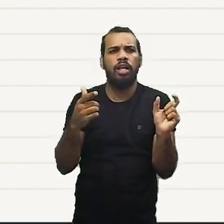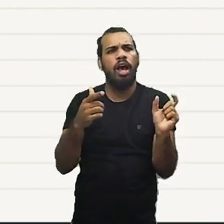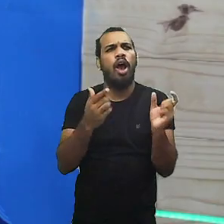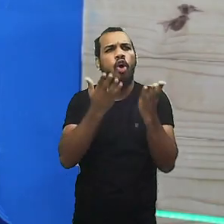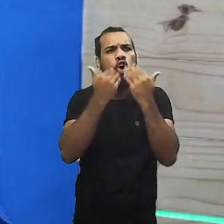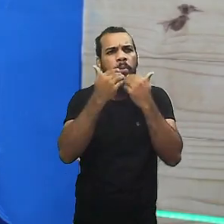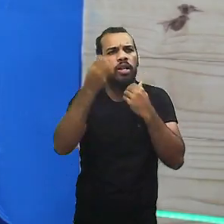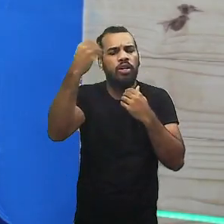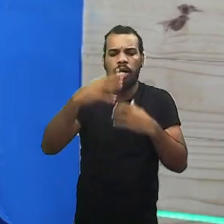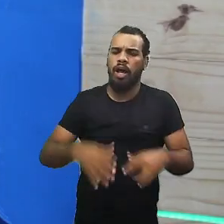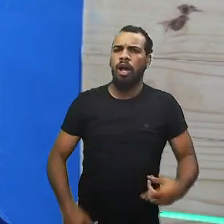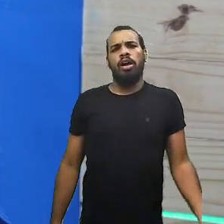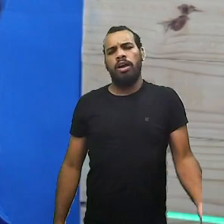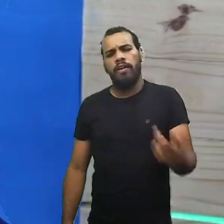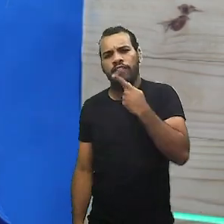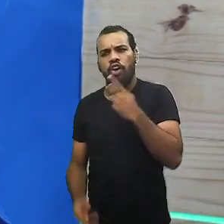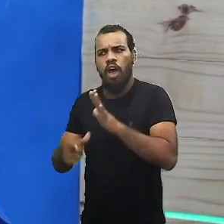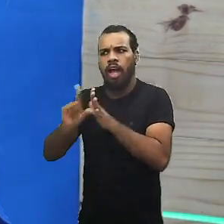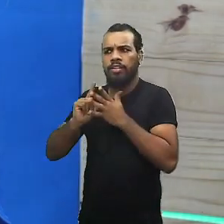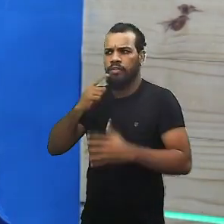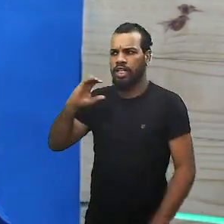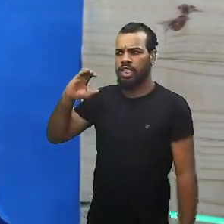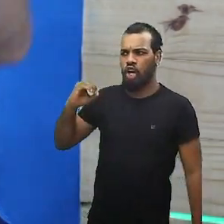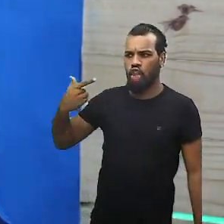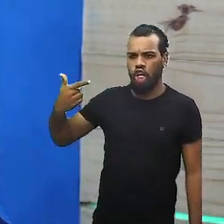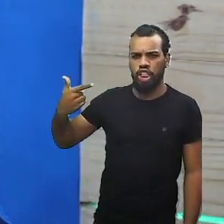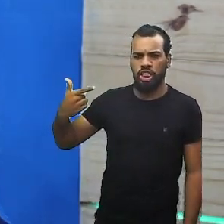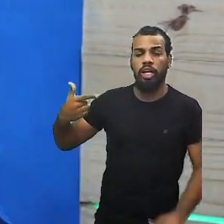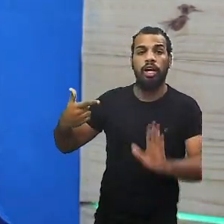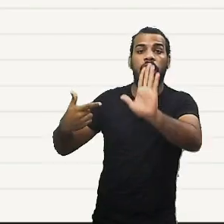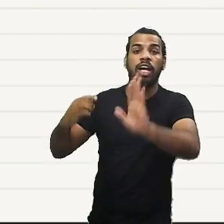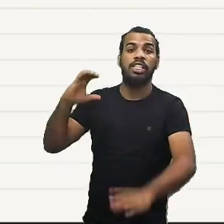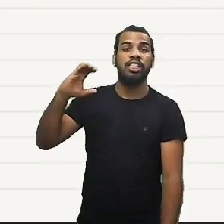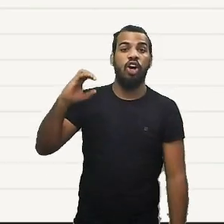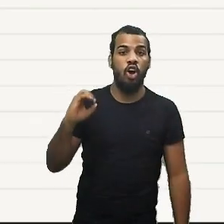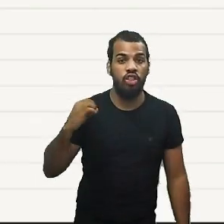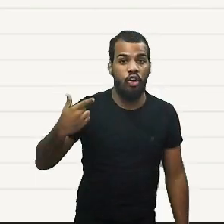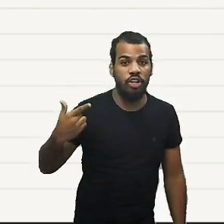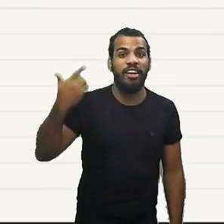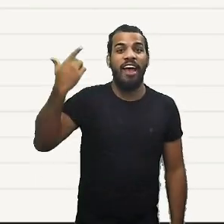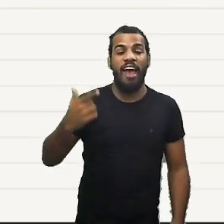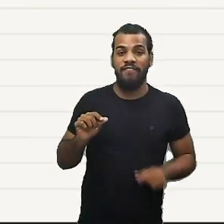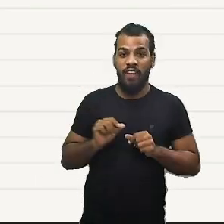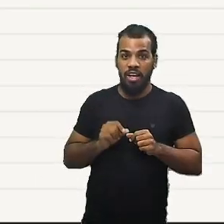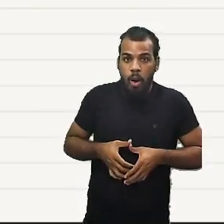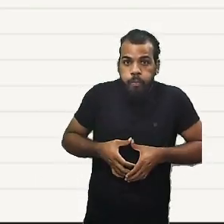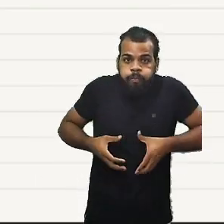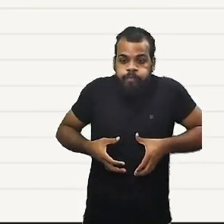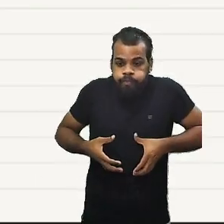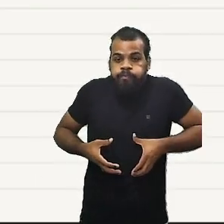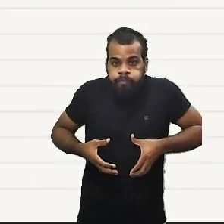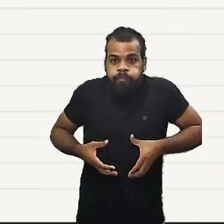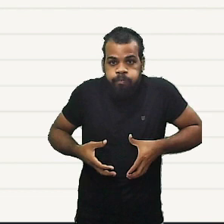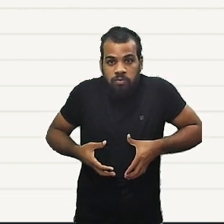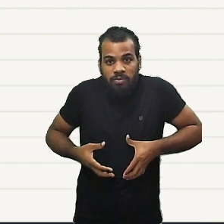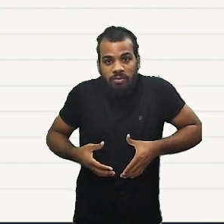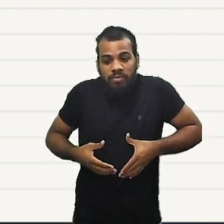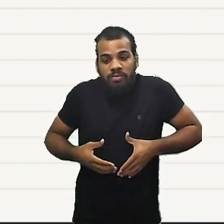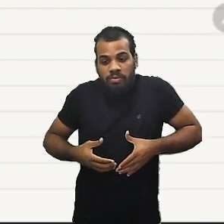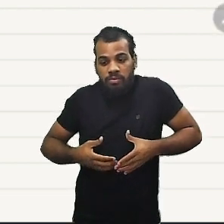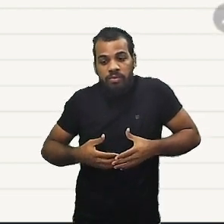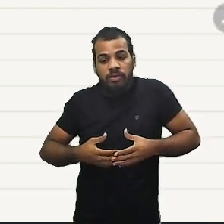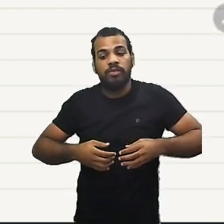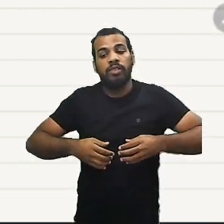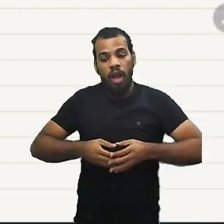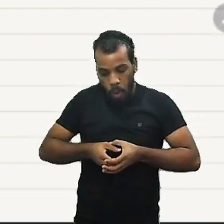CO2. Claro! Lembrem que antes dele eram os caras fermentadores, ó. Então, esse CO2, ó, ele começou